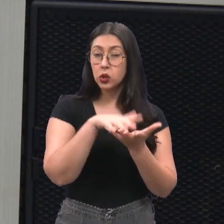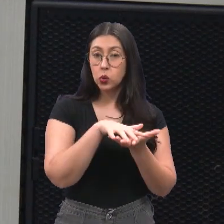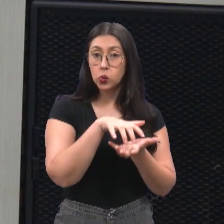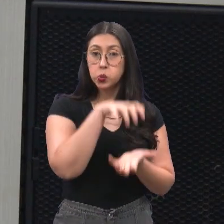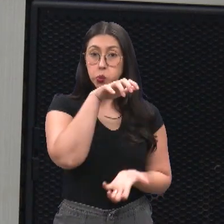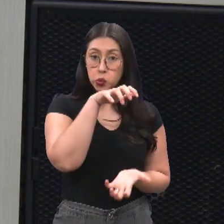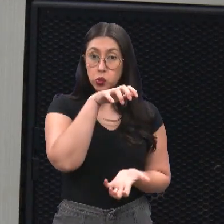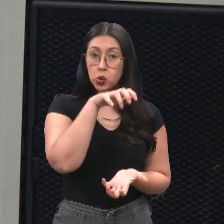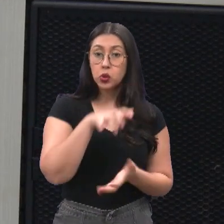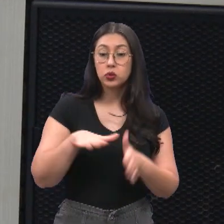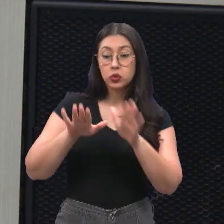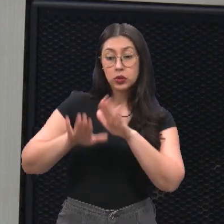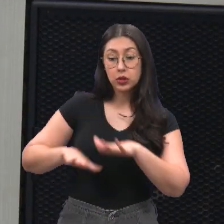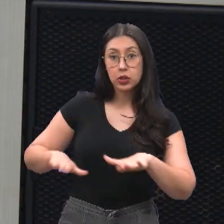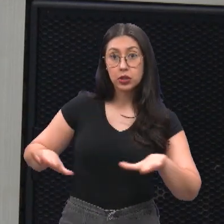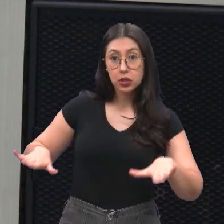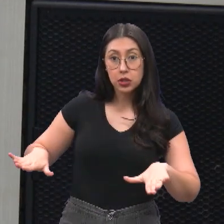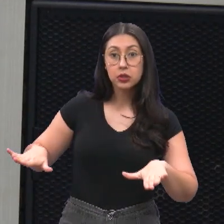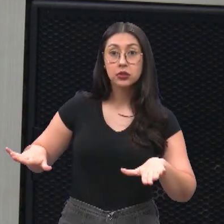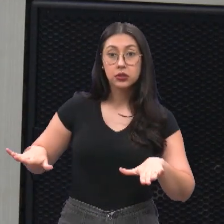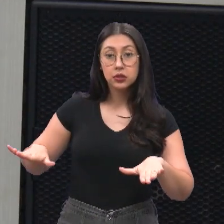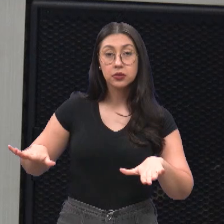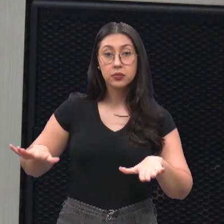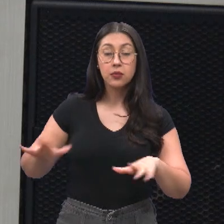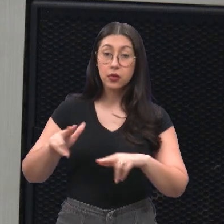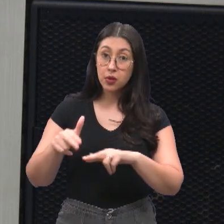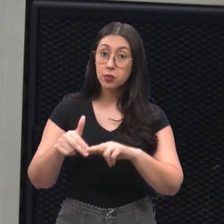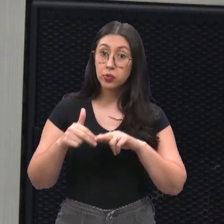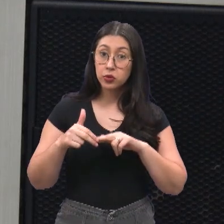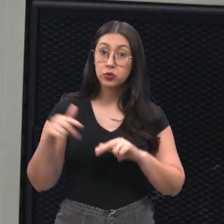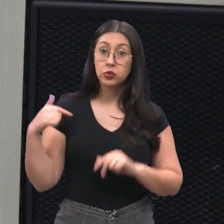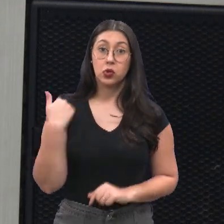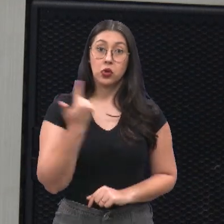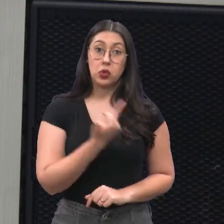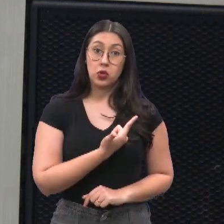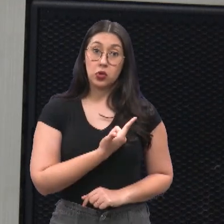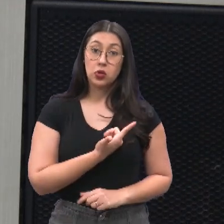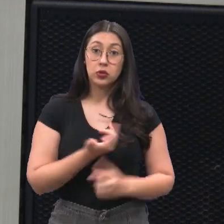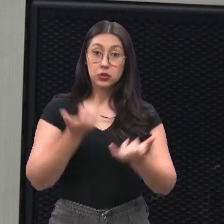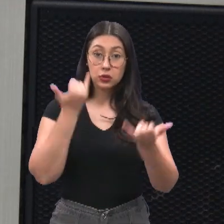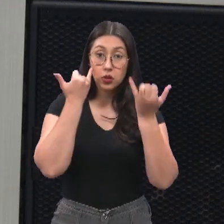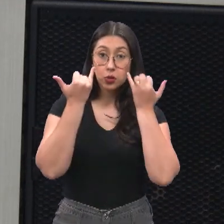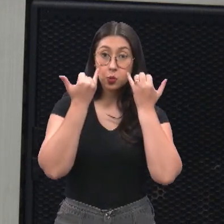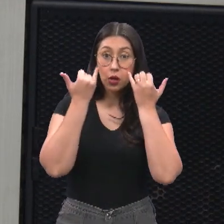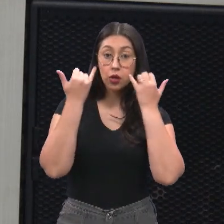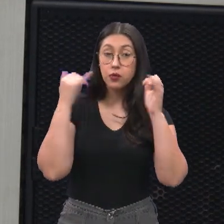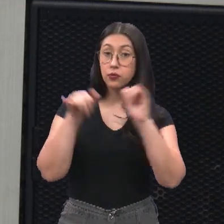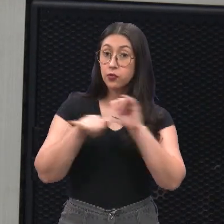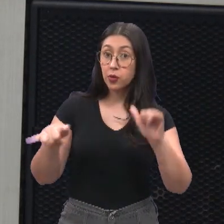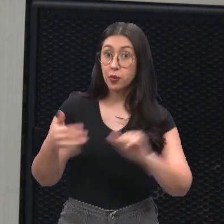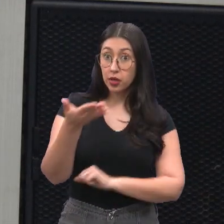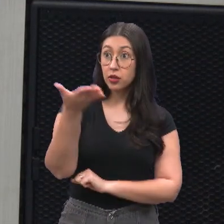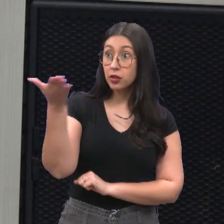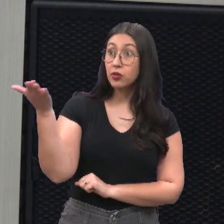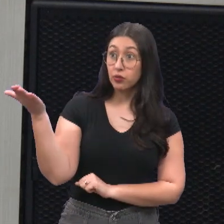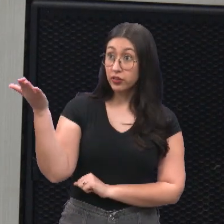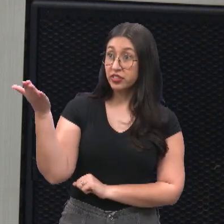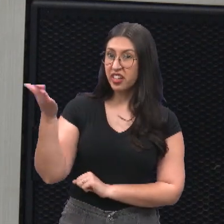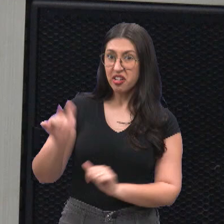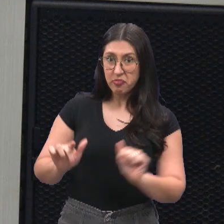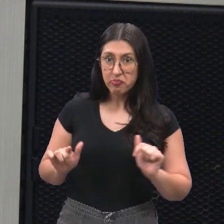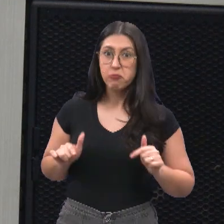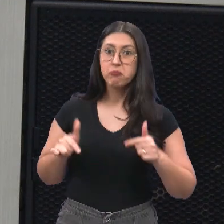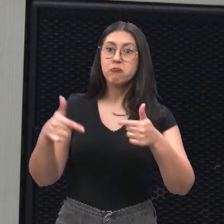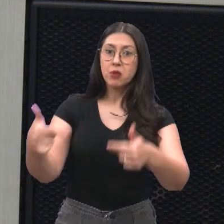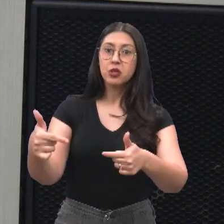com crianças, é que a gente hoje pode vir aqui informar para os senhores que vocês, graças à mobilização de